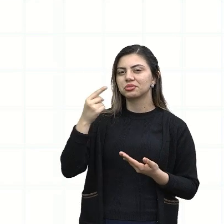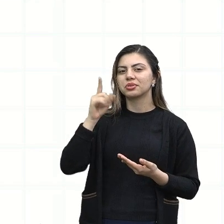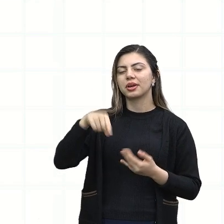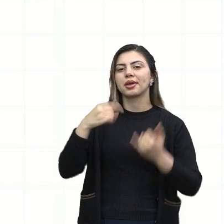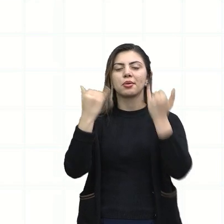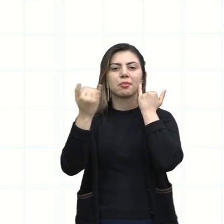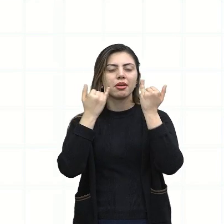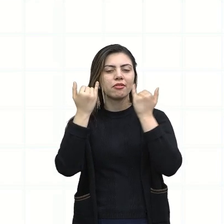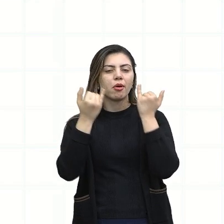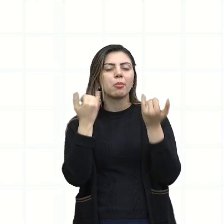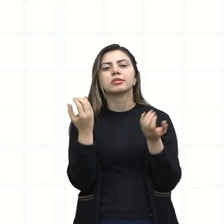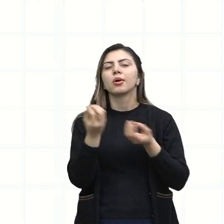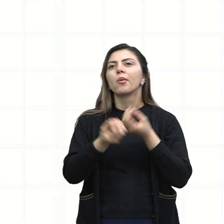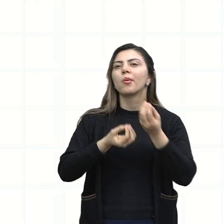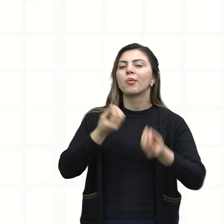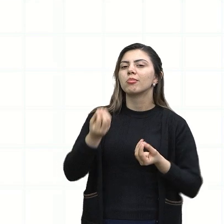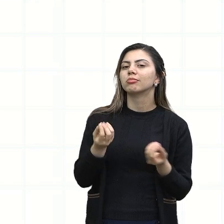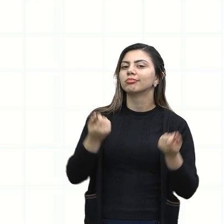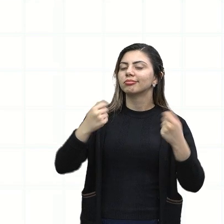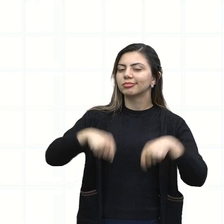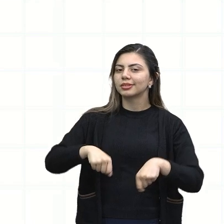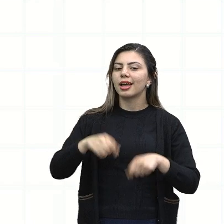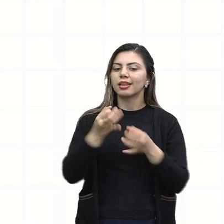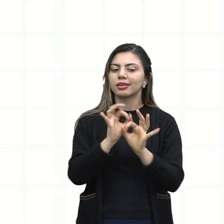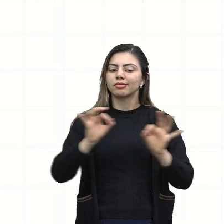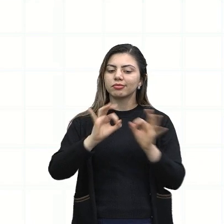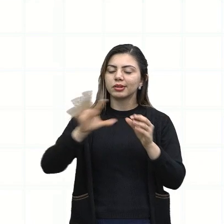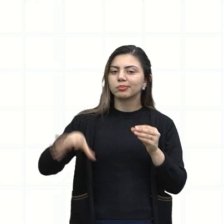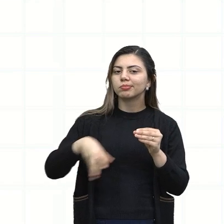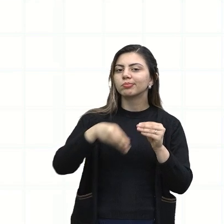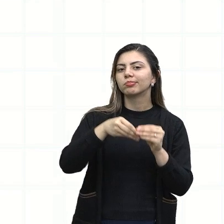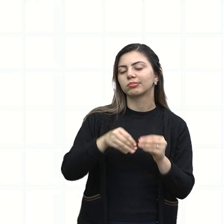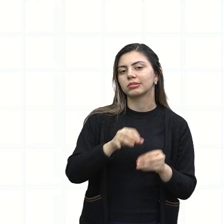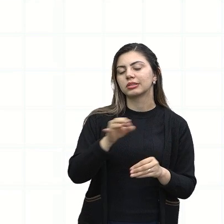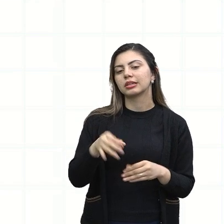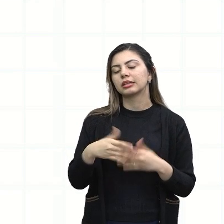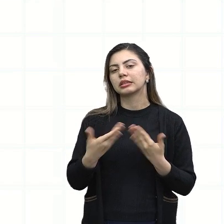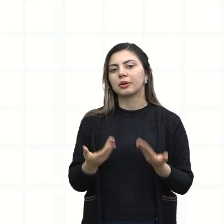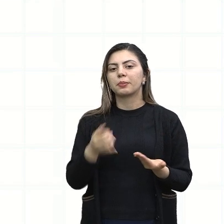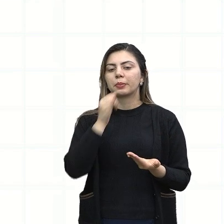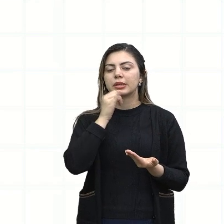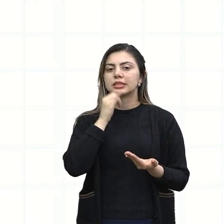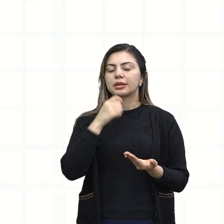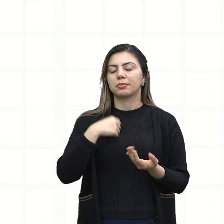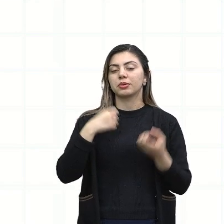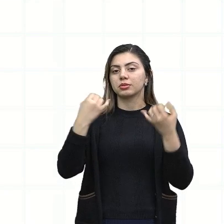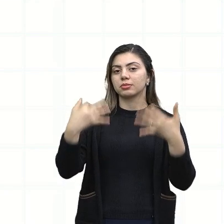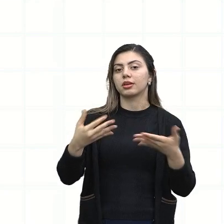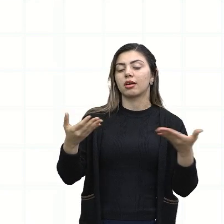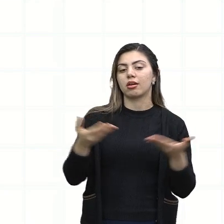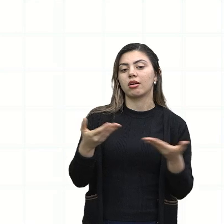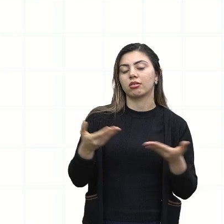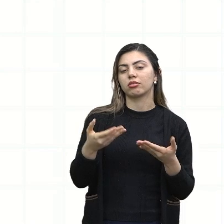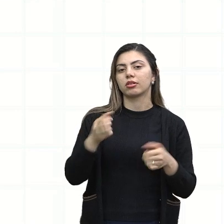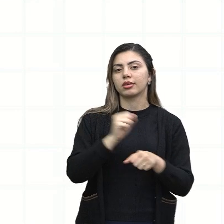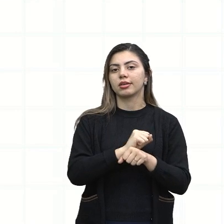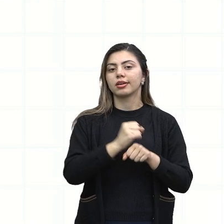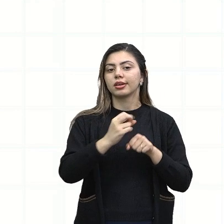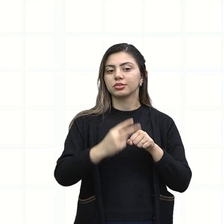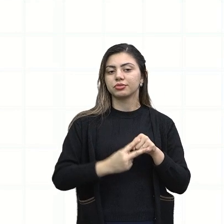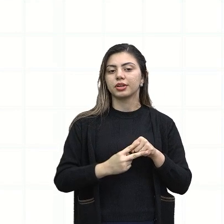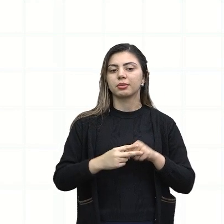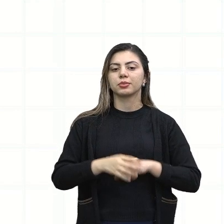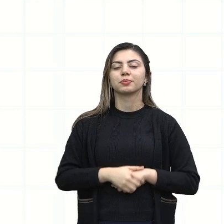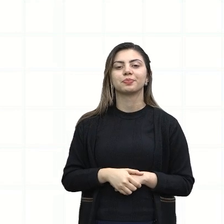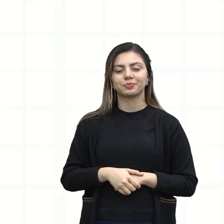informações que podem ser adicionadas aí quando eu falo de advérbios, ok?